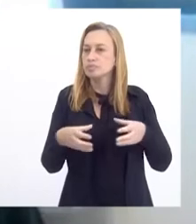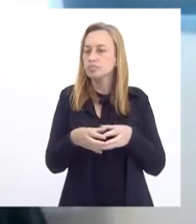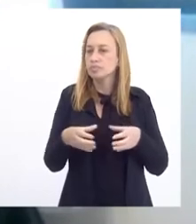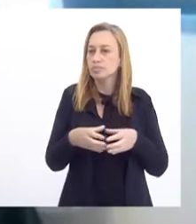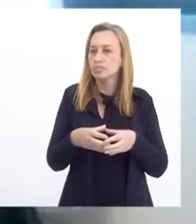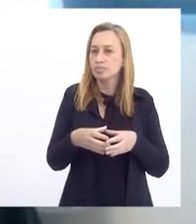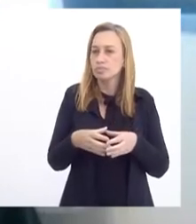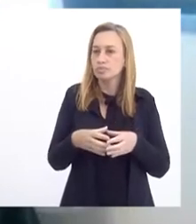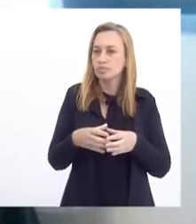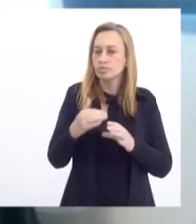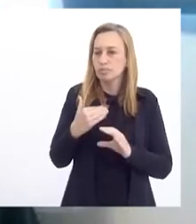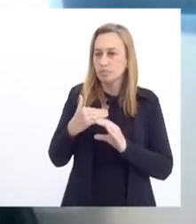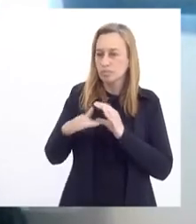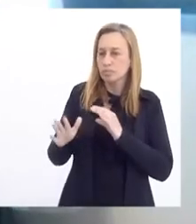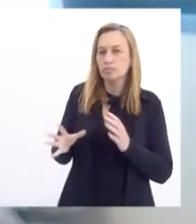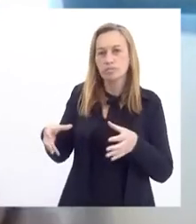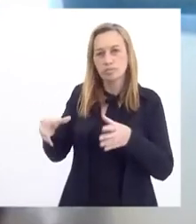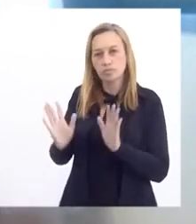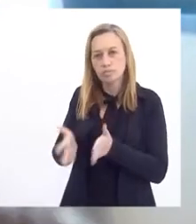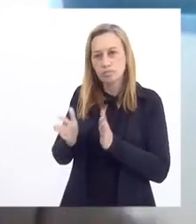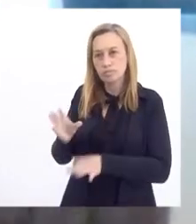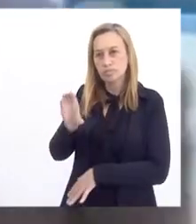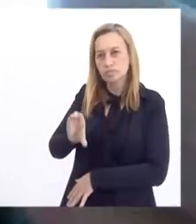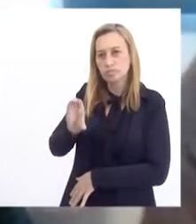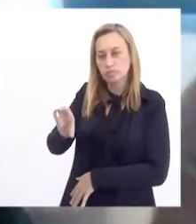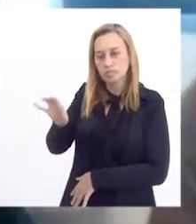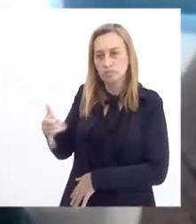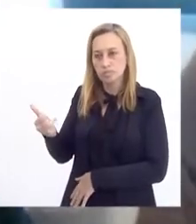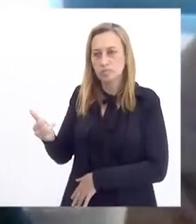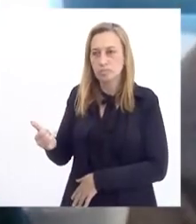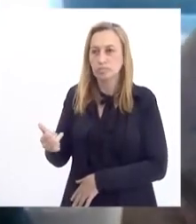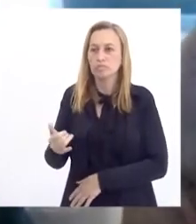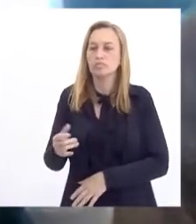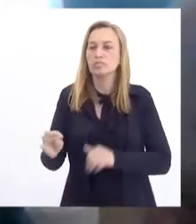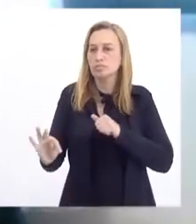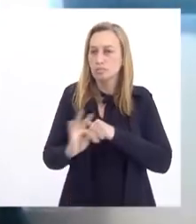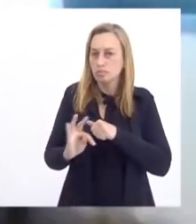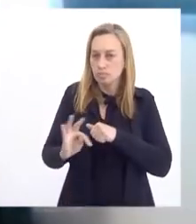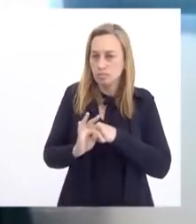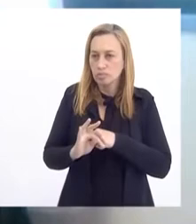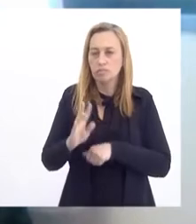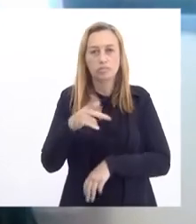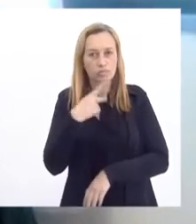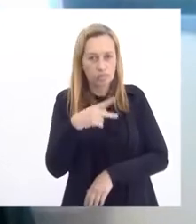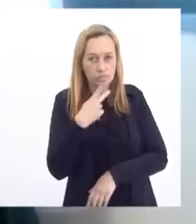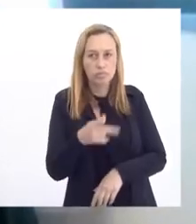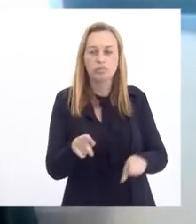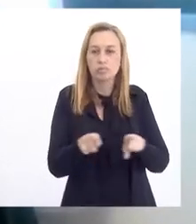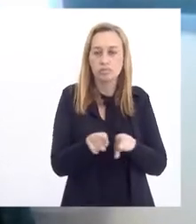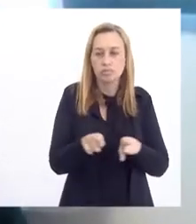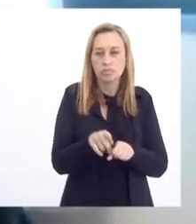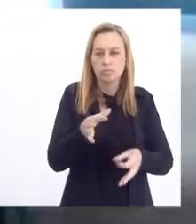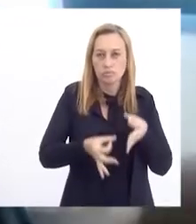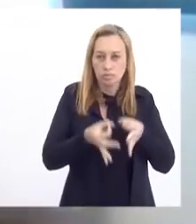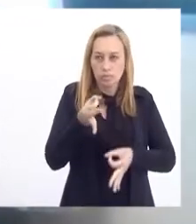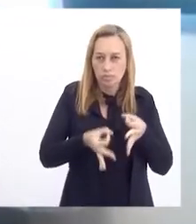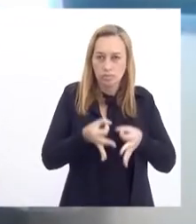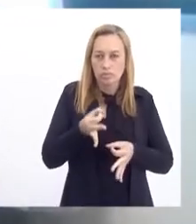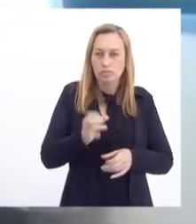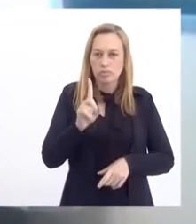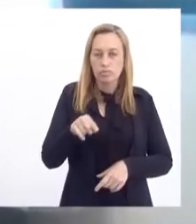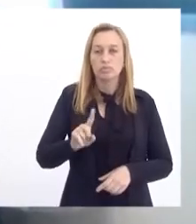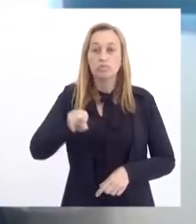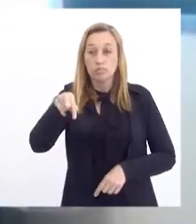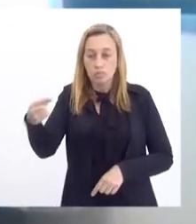passar agora para a CCJ o parecer técnico que eu mencionei e também o parecer jurídico. Esse é um ponto.